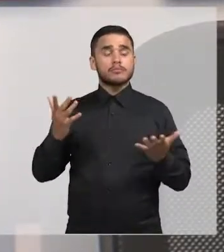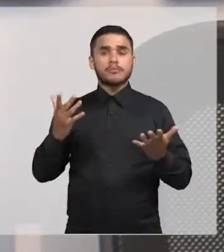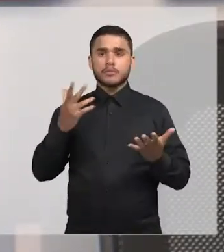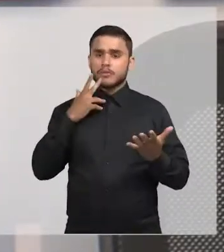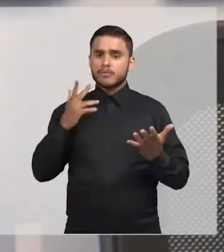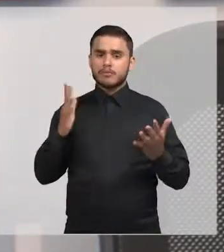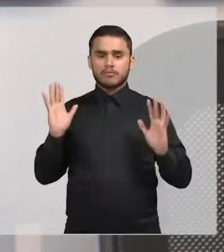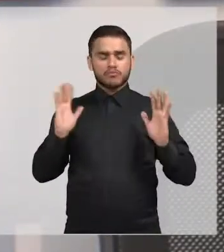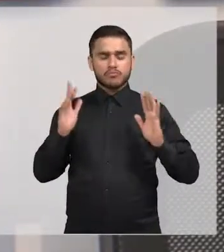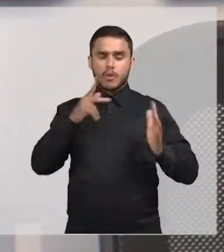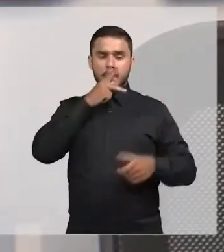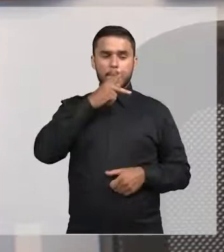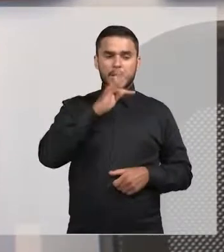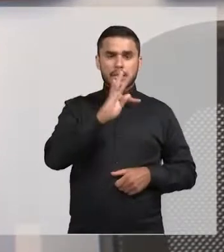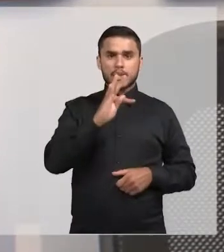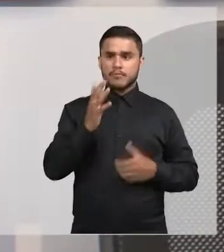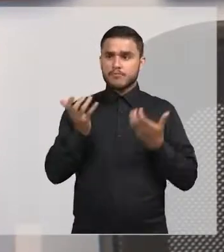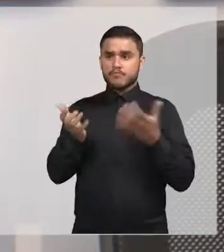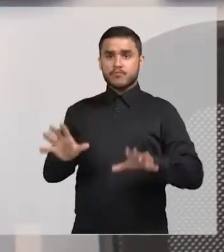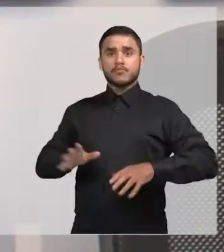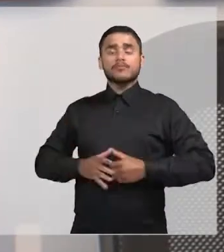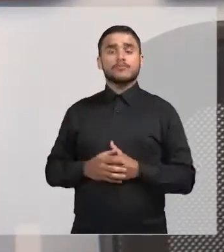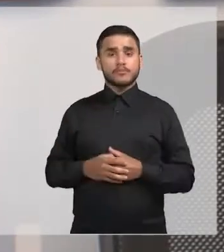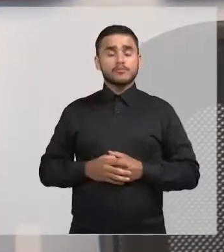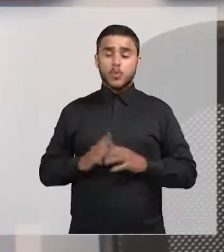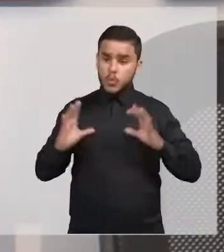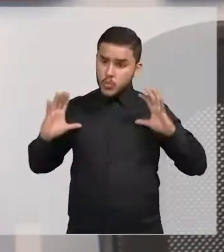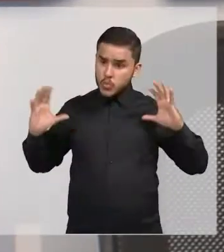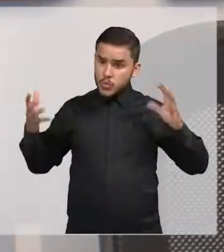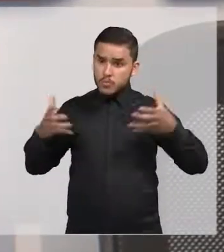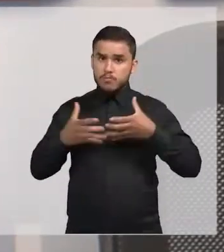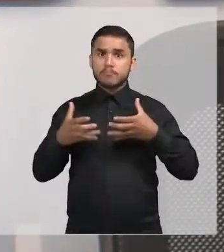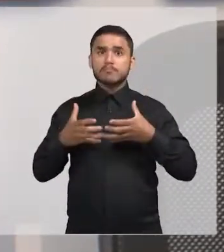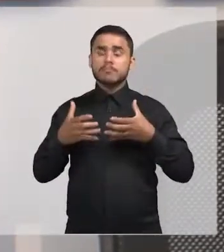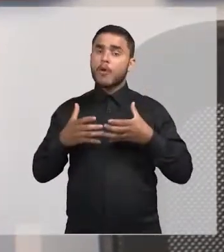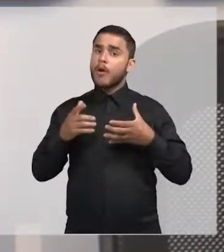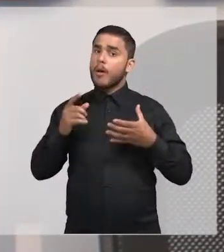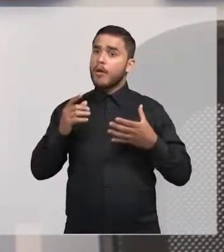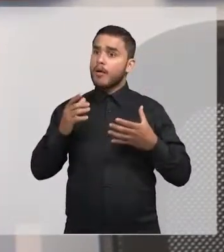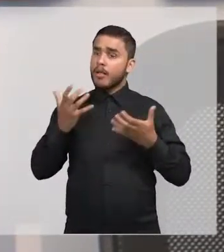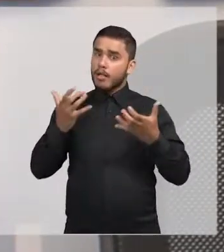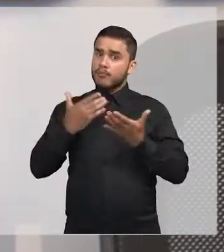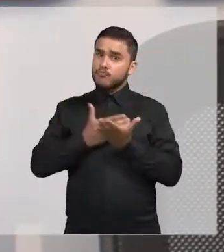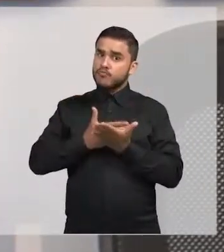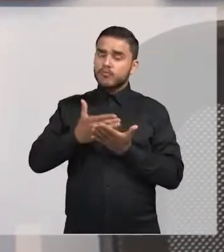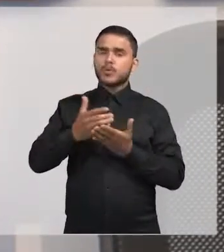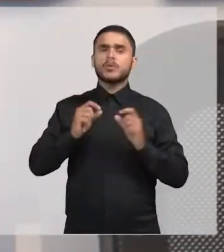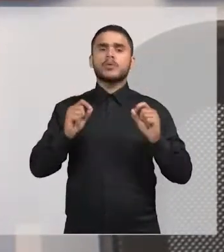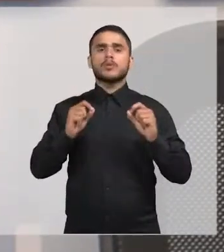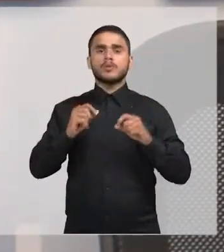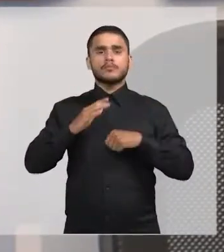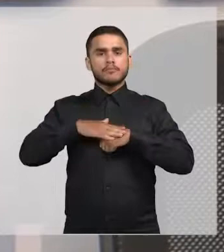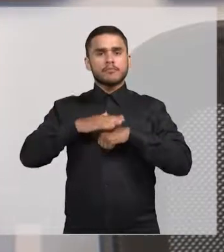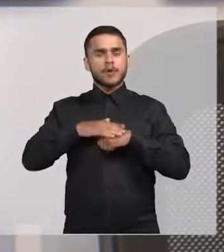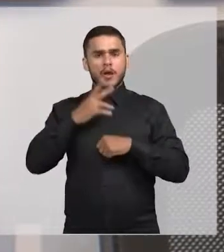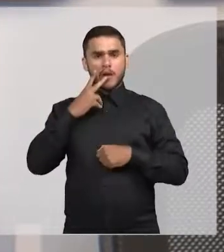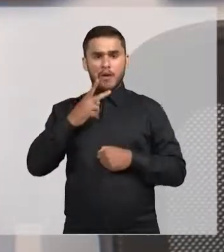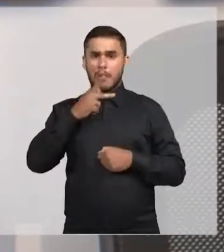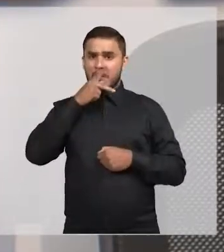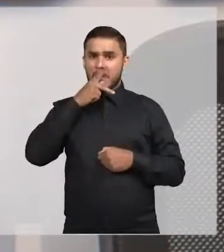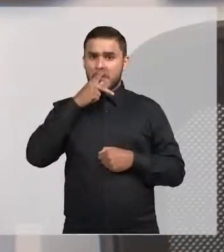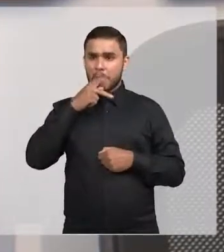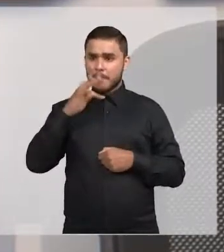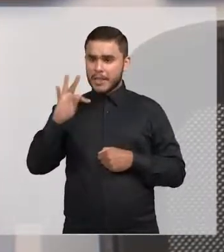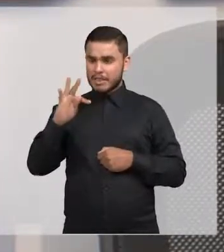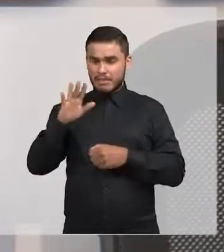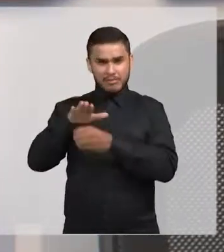quer nem papo com o PT, né? E está liderando uma frente que um dos principais pontos é a exclusão da